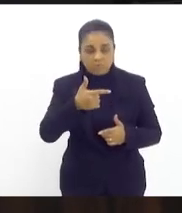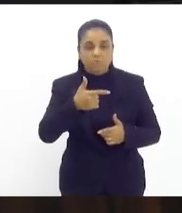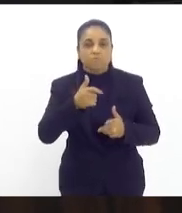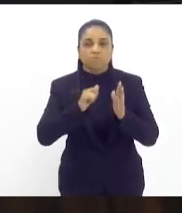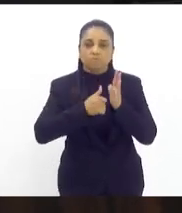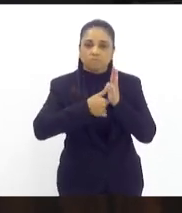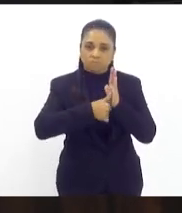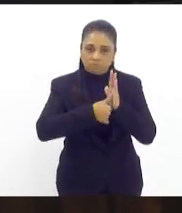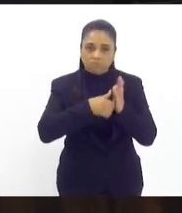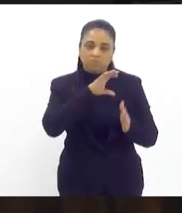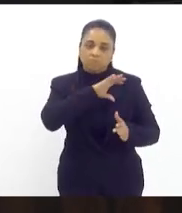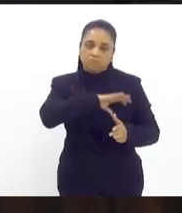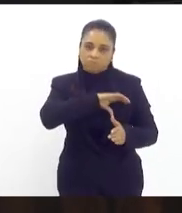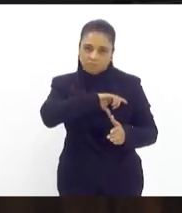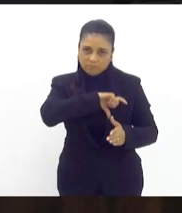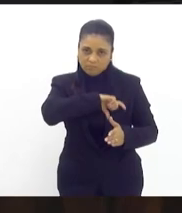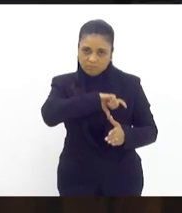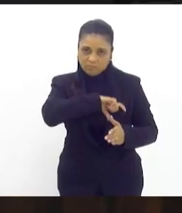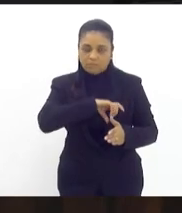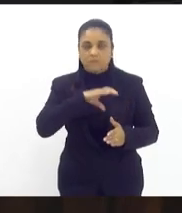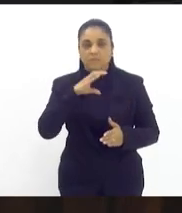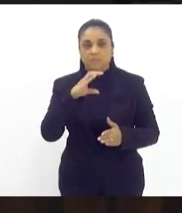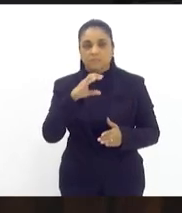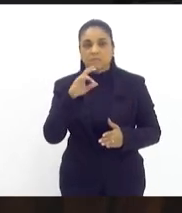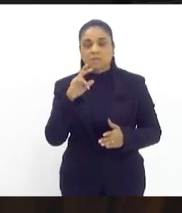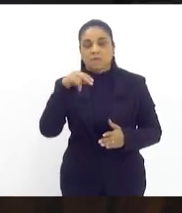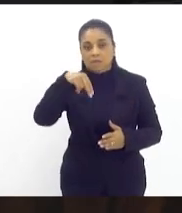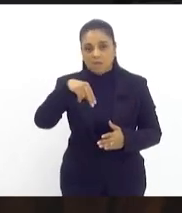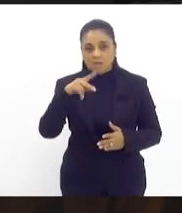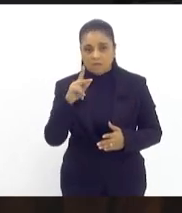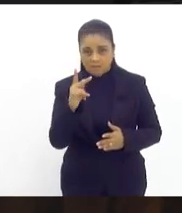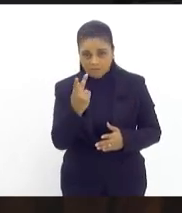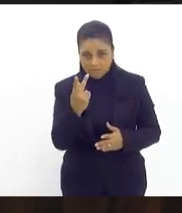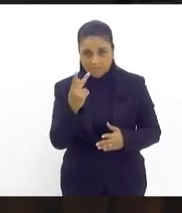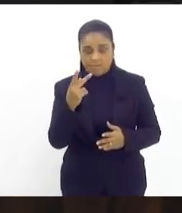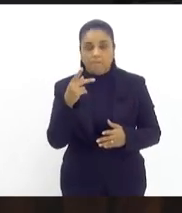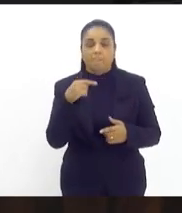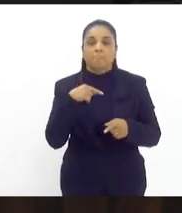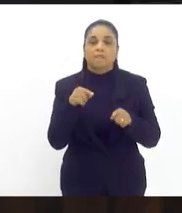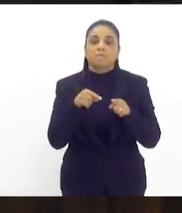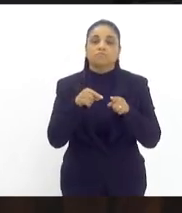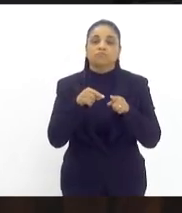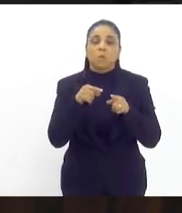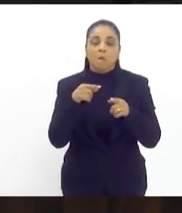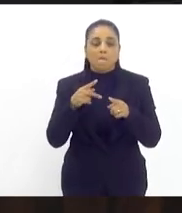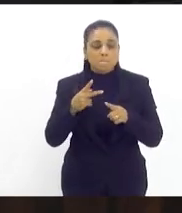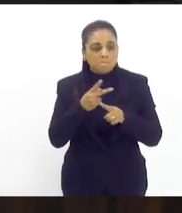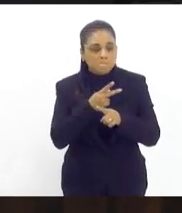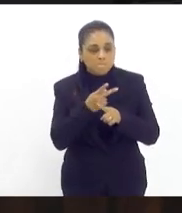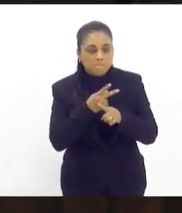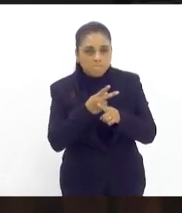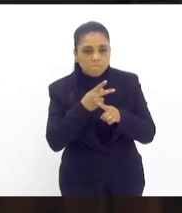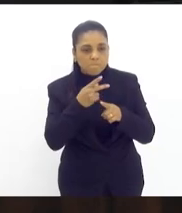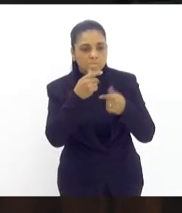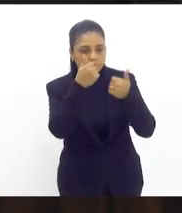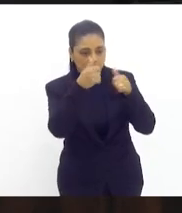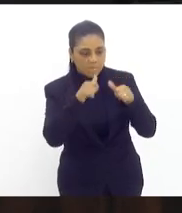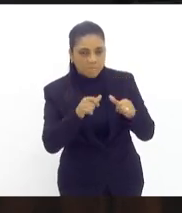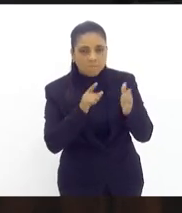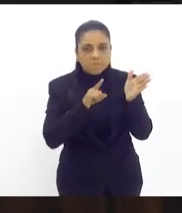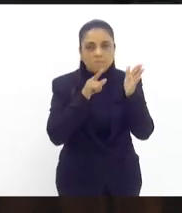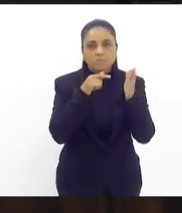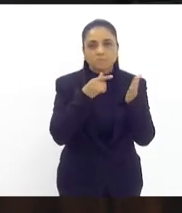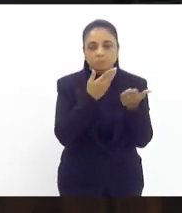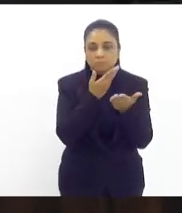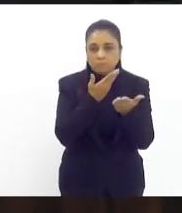nacional de habitação CNH seja procedimento de uma busca do departamento de achados e